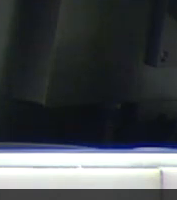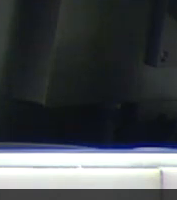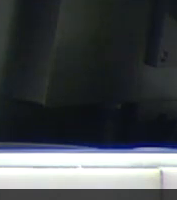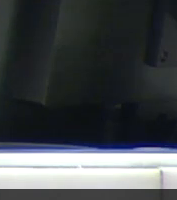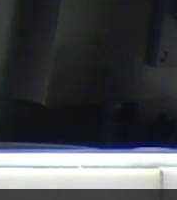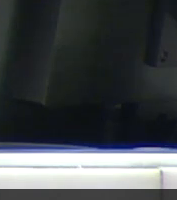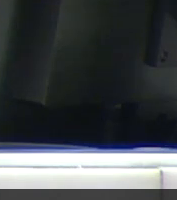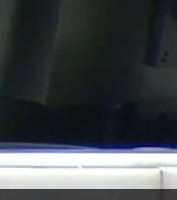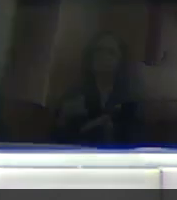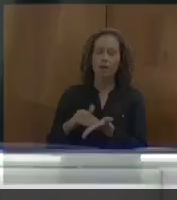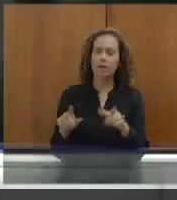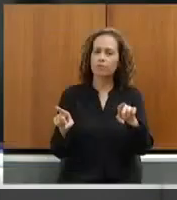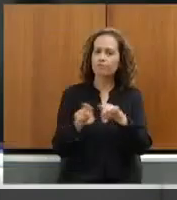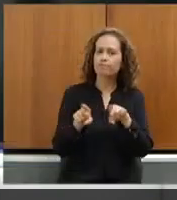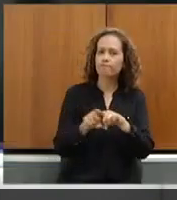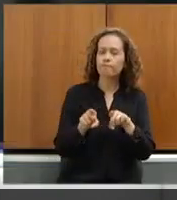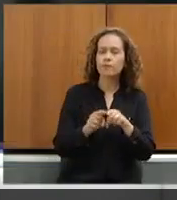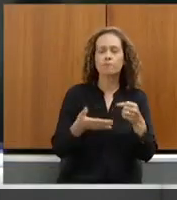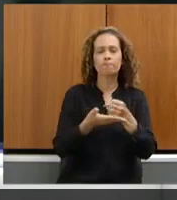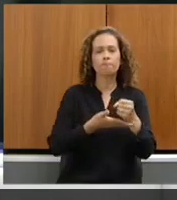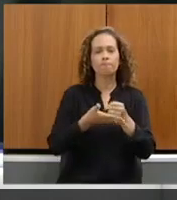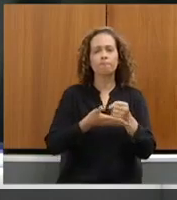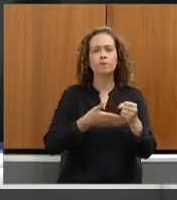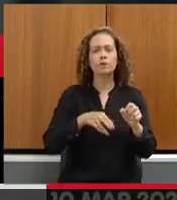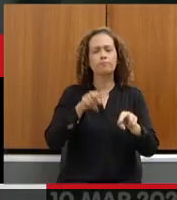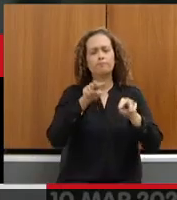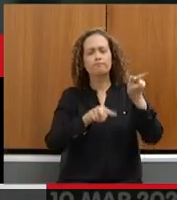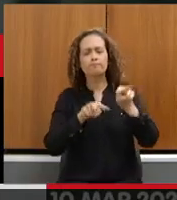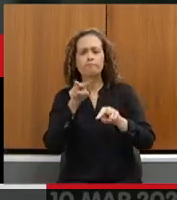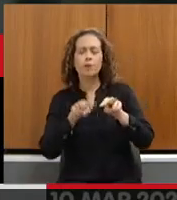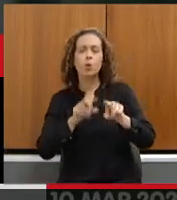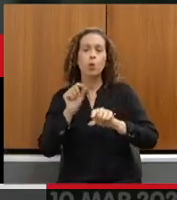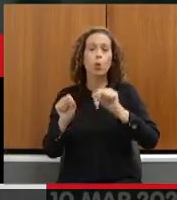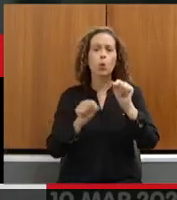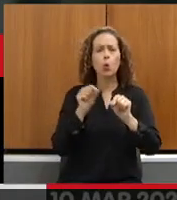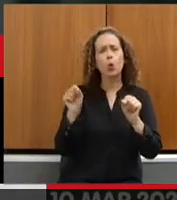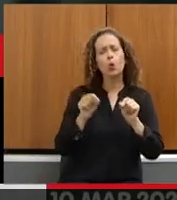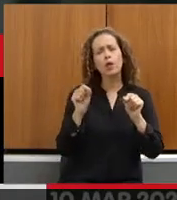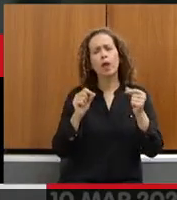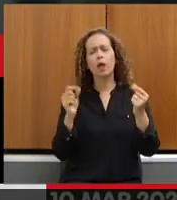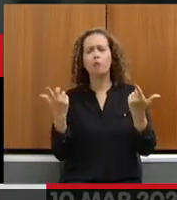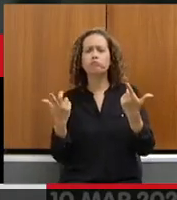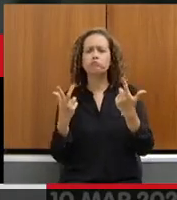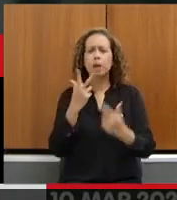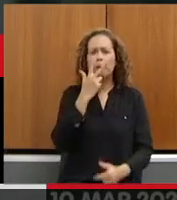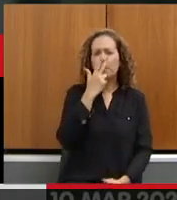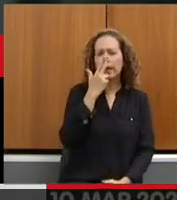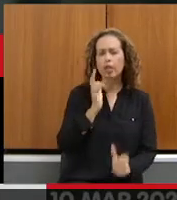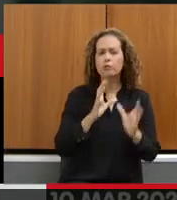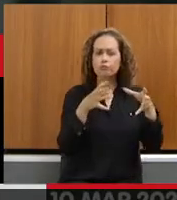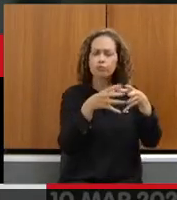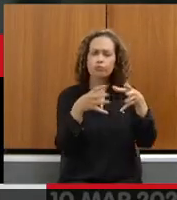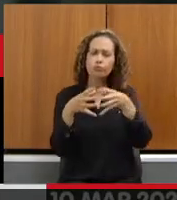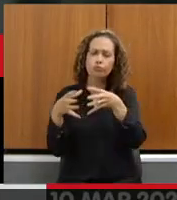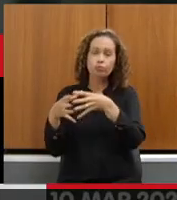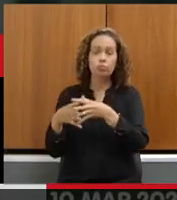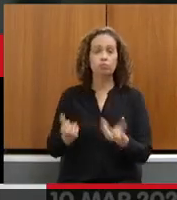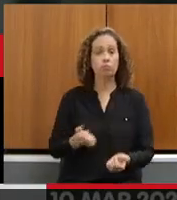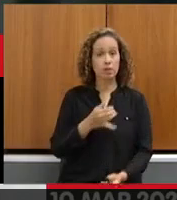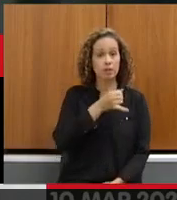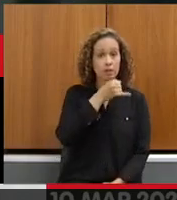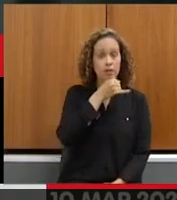também na analogia ou na similaridade dos grupos então por exemplo se eu tenho